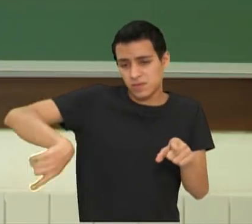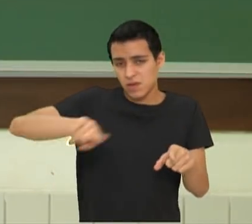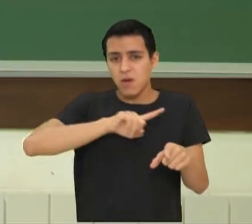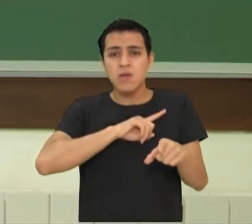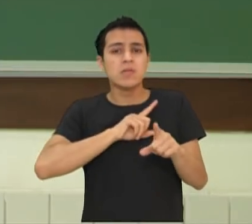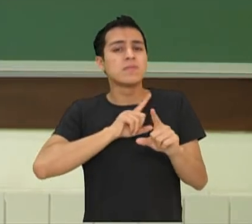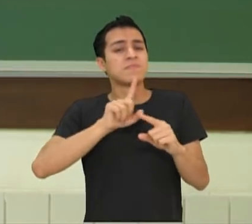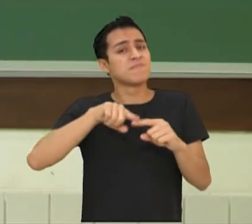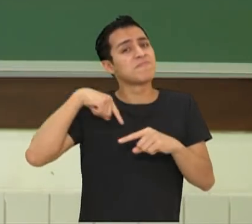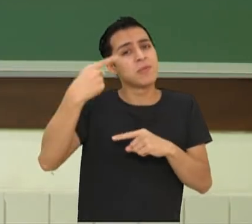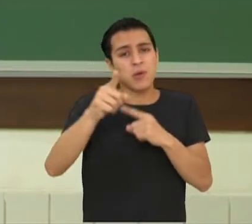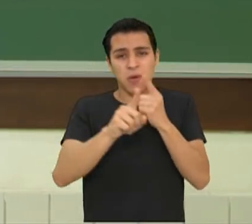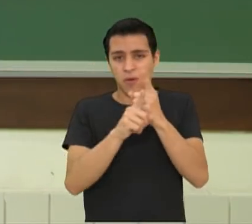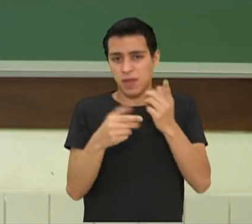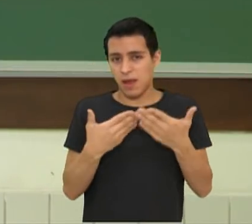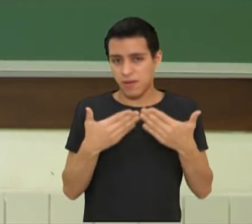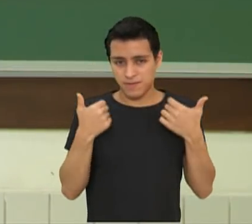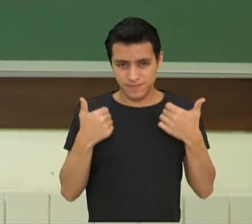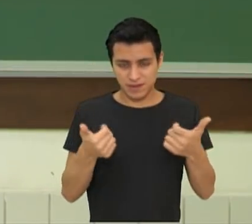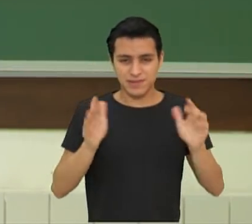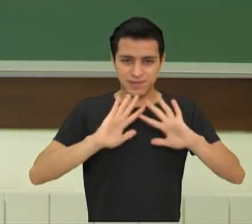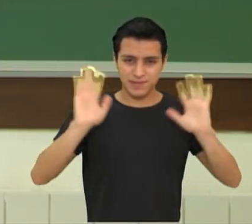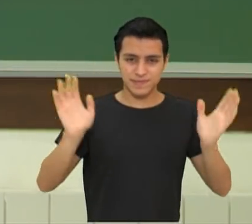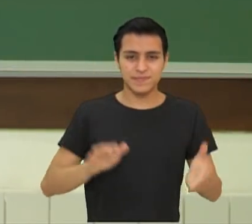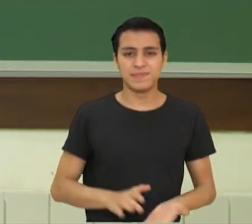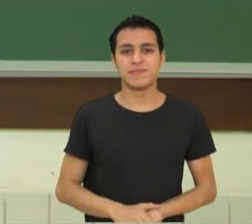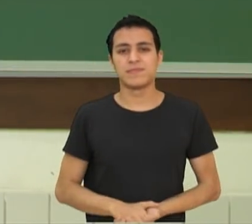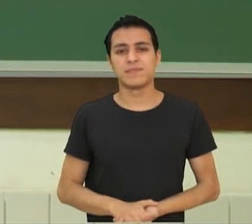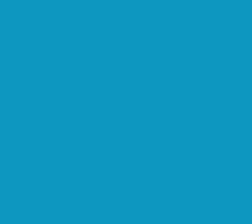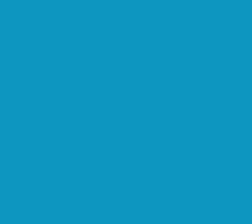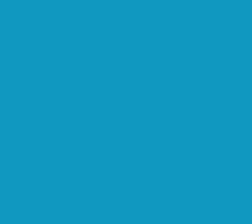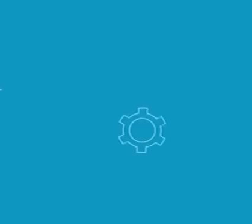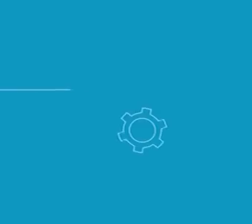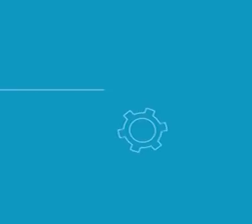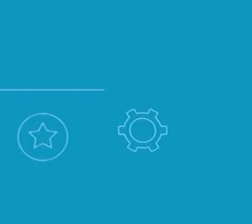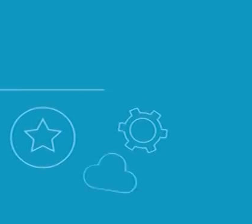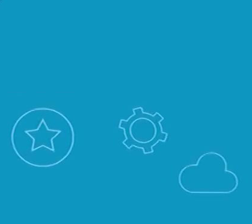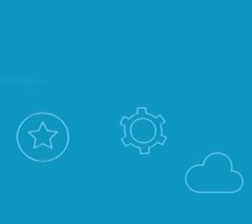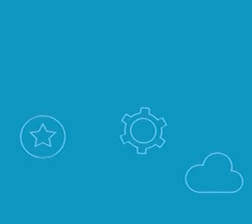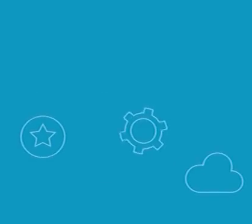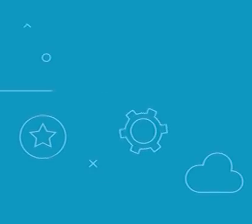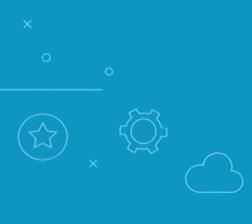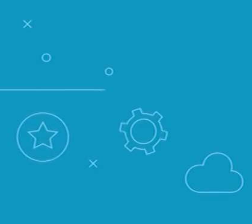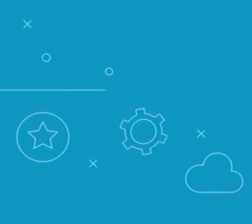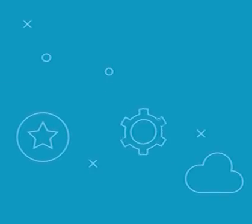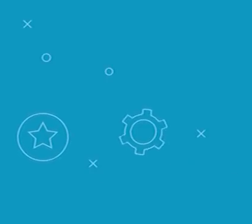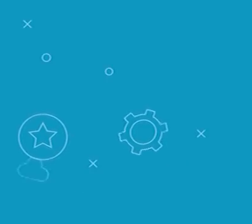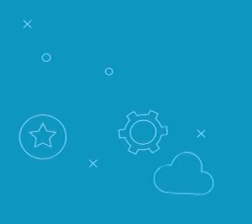nos vemos na aula que vem. Tchau, tchau!